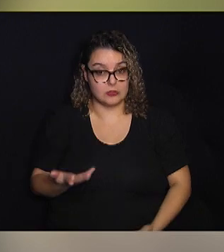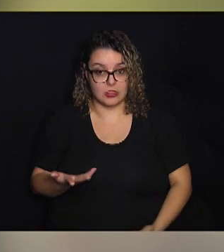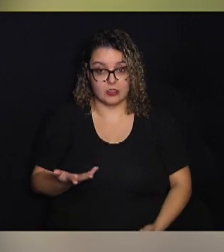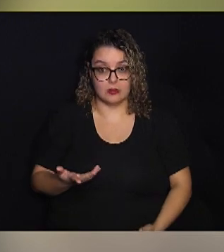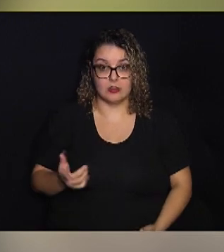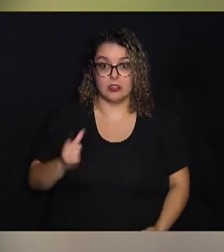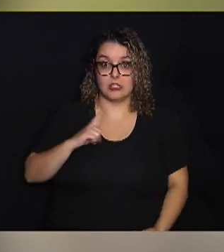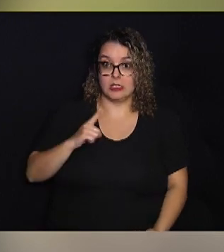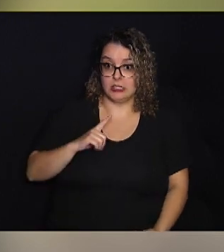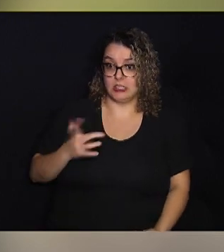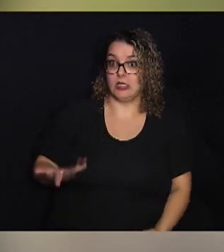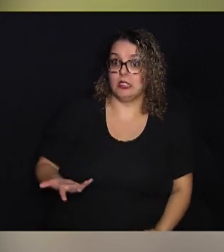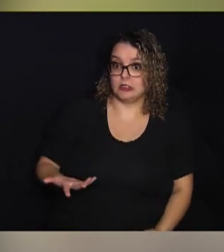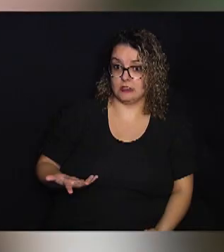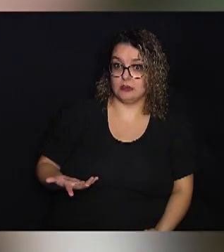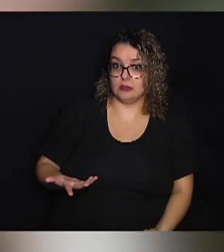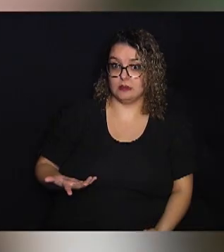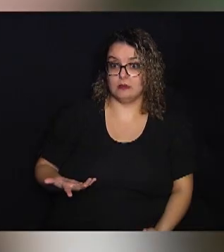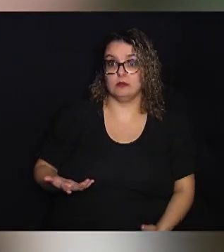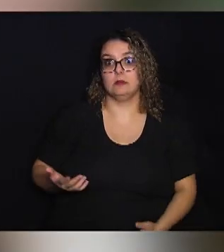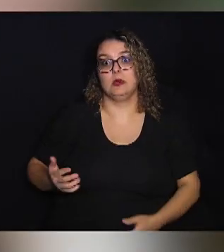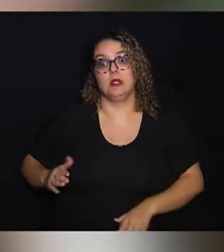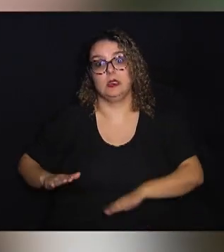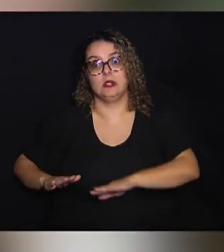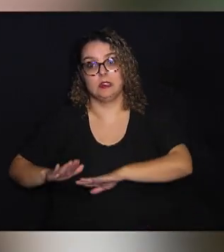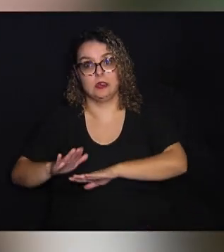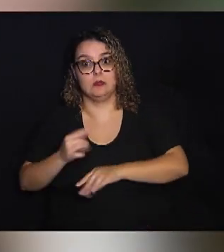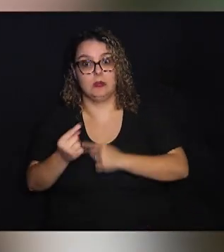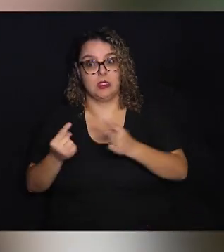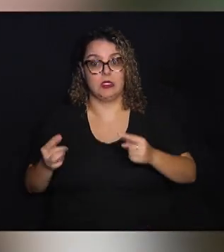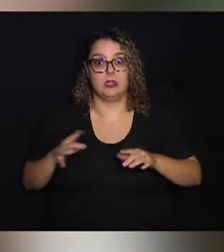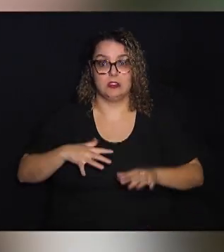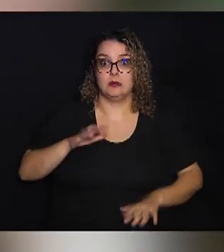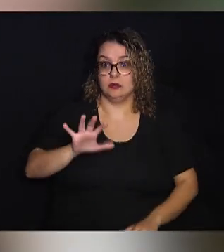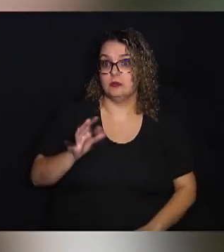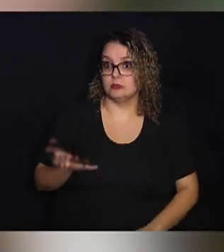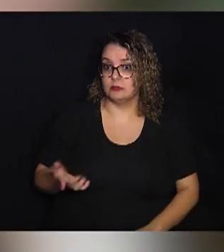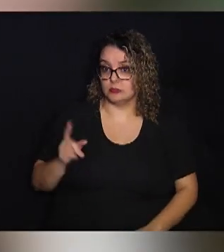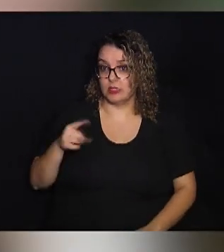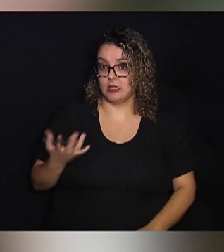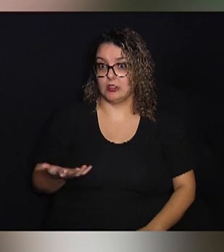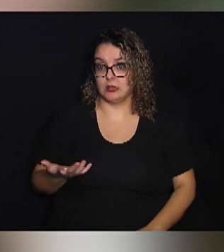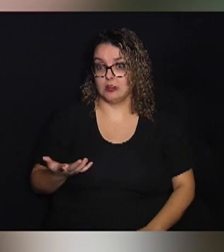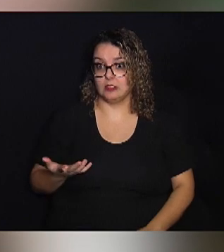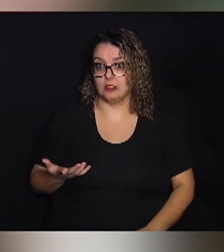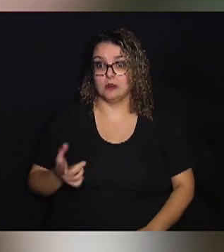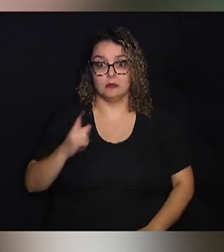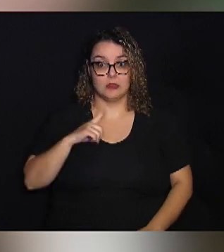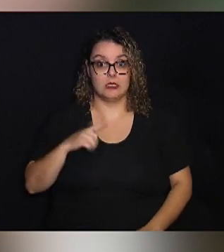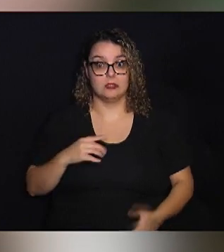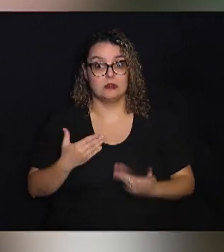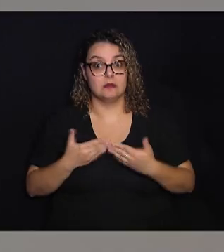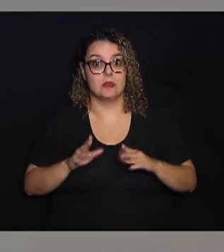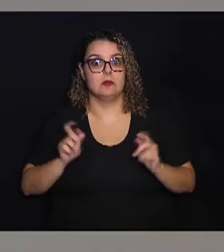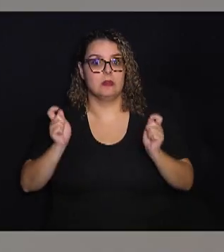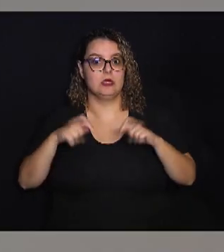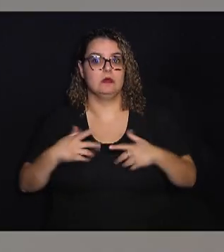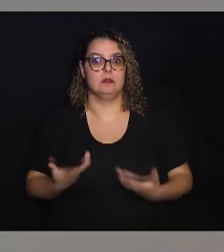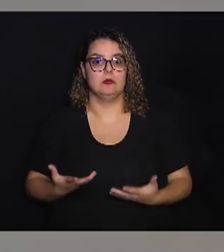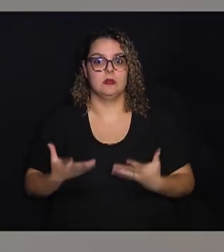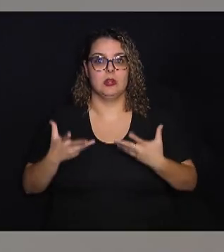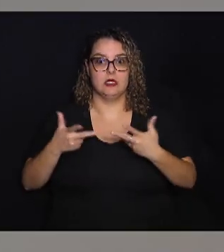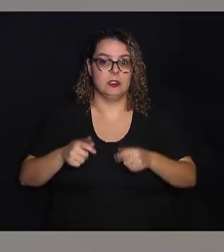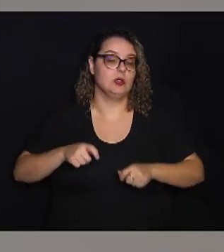tenha, claro, a questão da rampa. Cada caso é um caso, né? Mas a gente tem que abrir essa percepção para todas